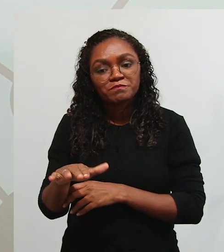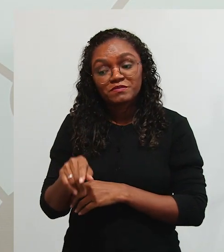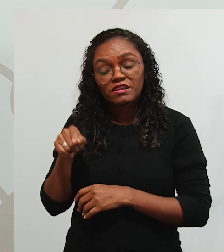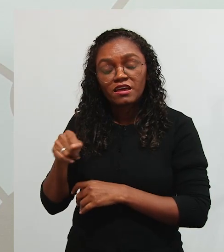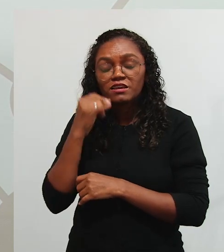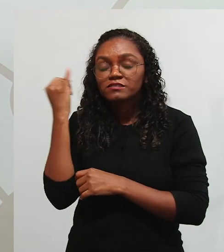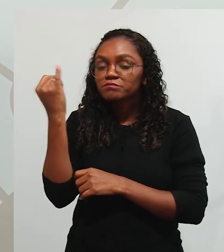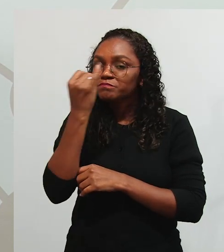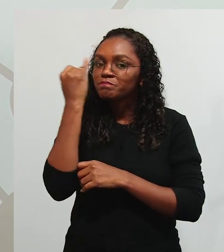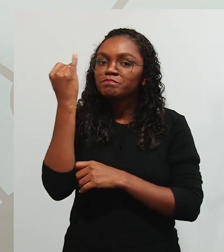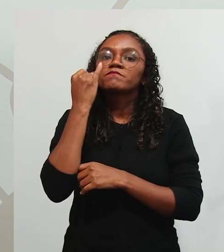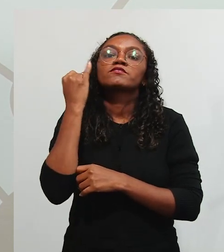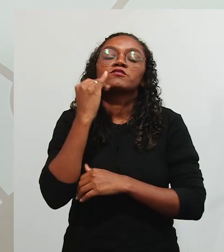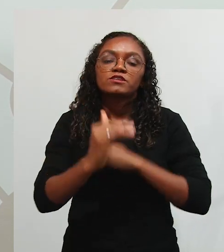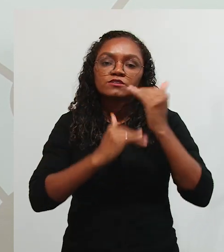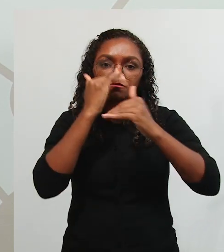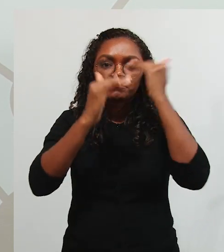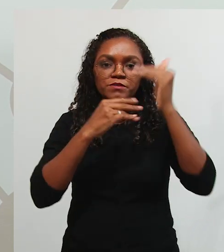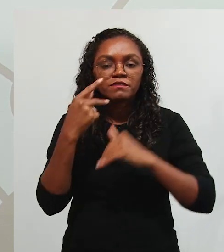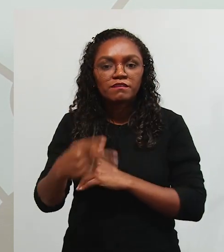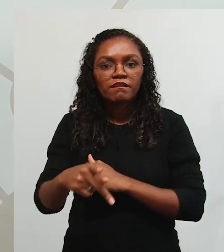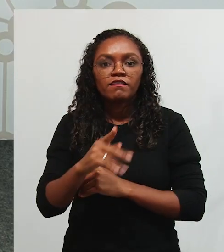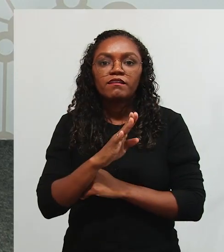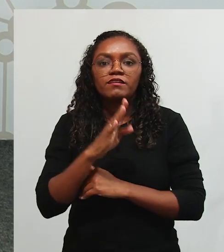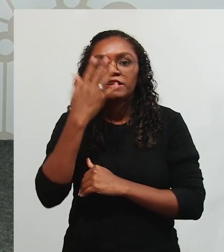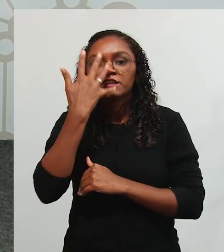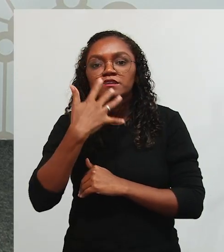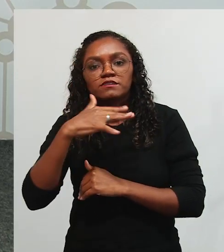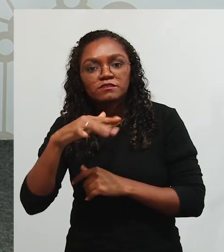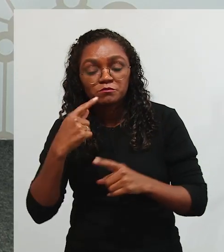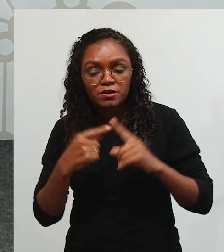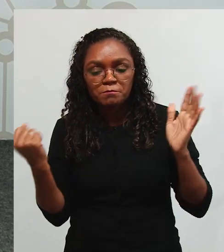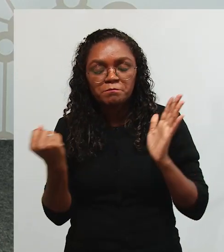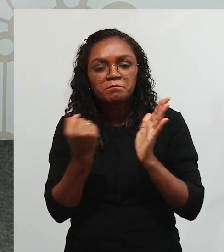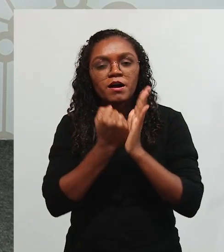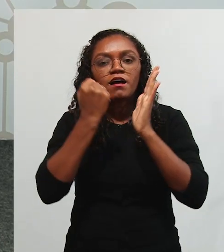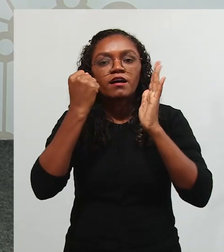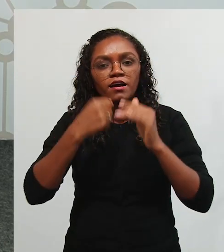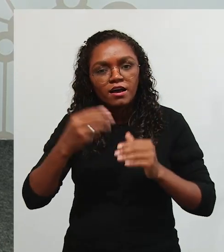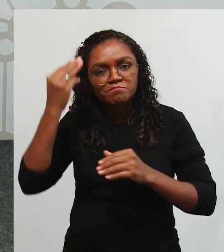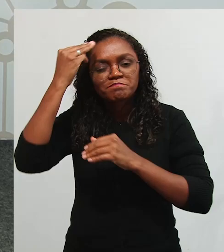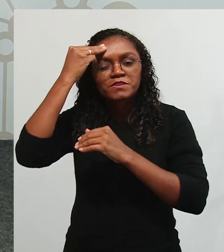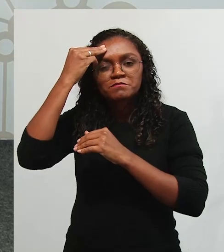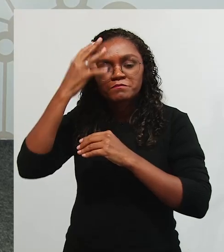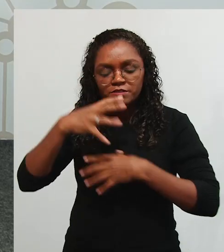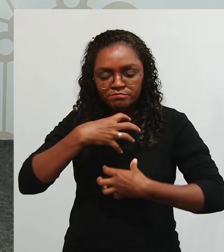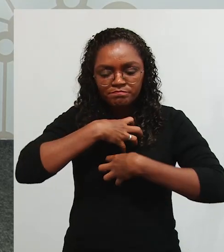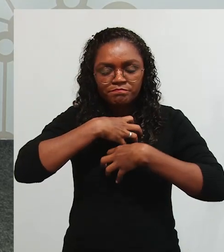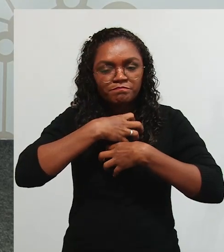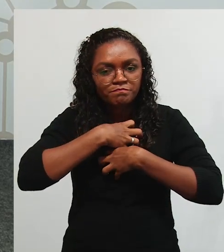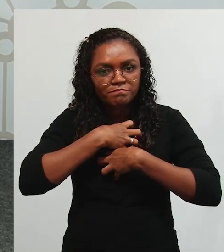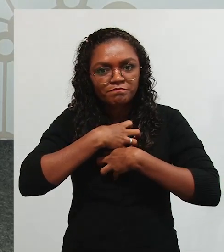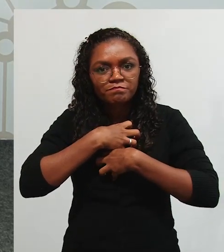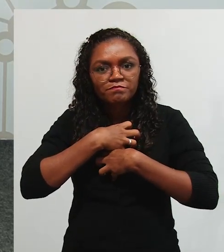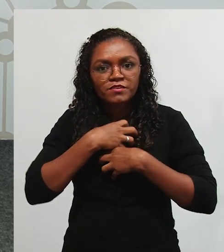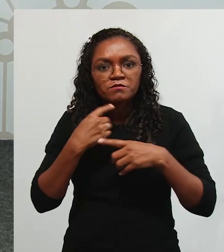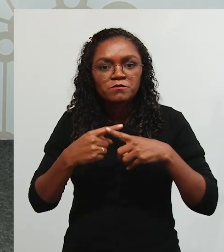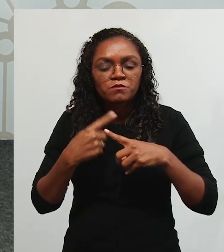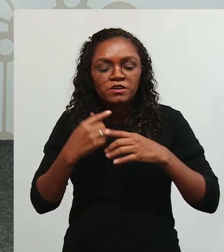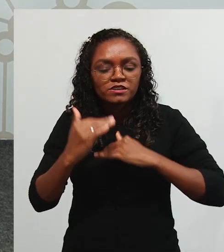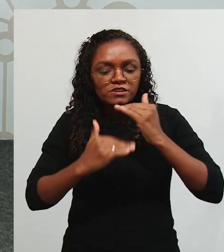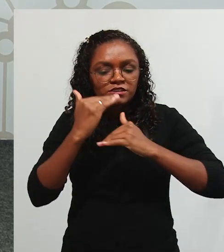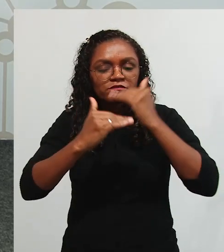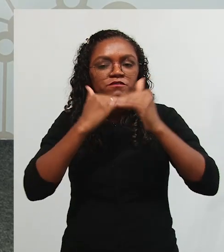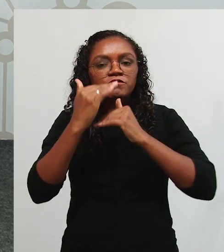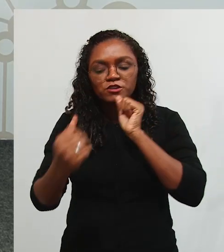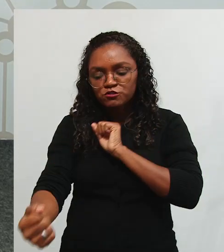é fundamental para o desenvolvimento da criança, é ele que vai marcar na memória afetiva, que vai